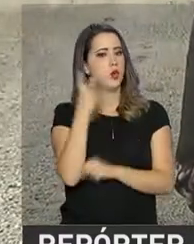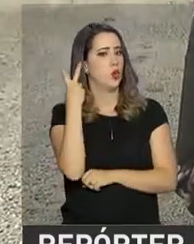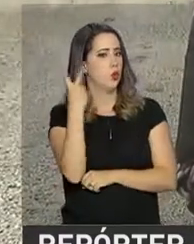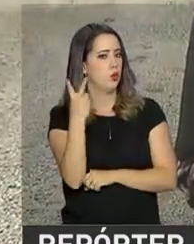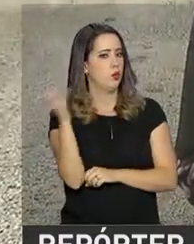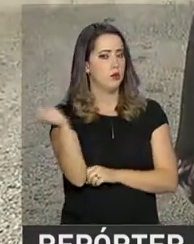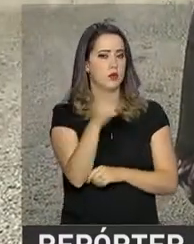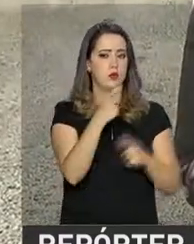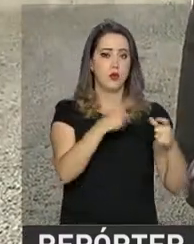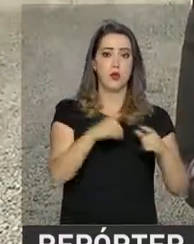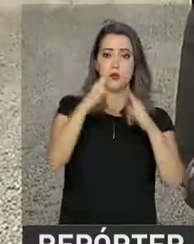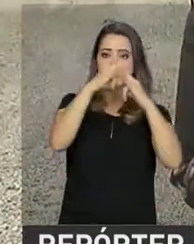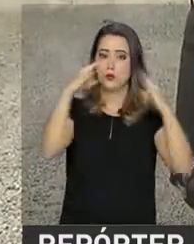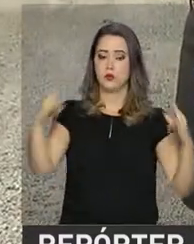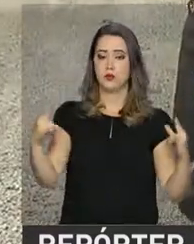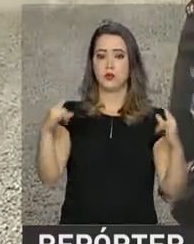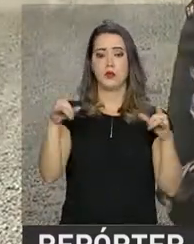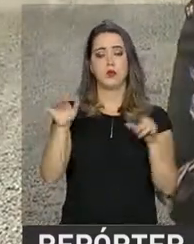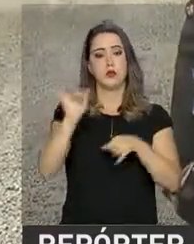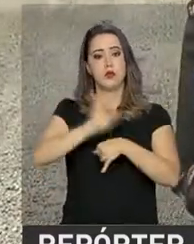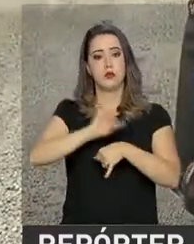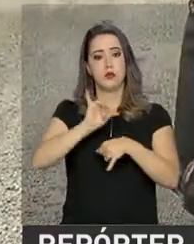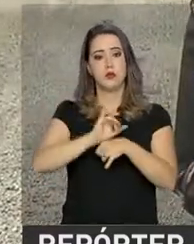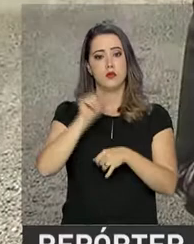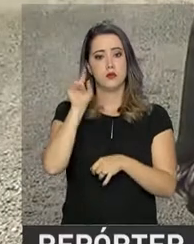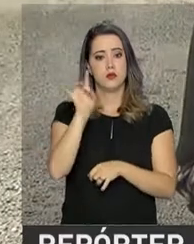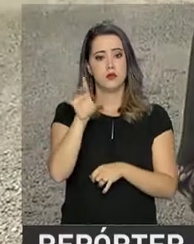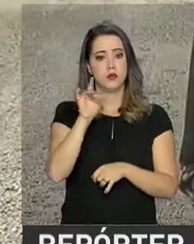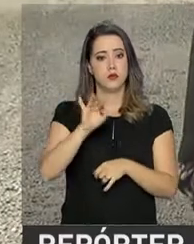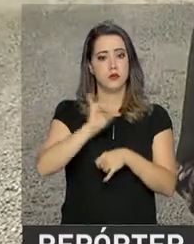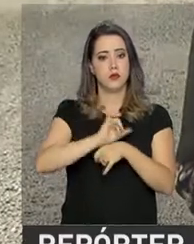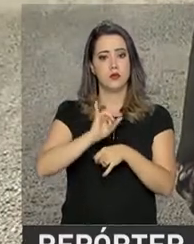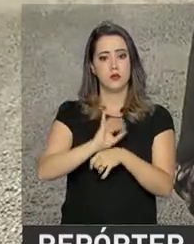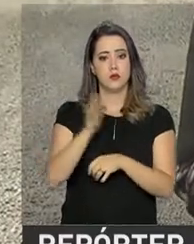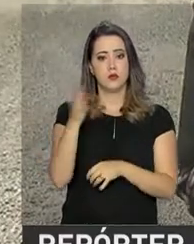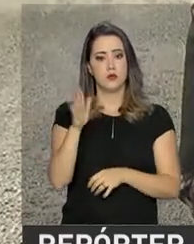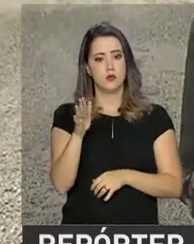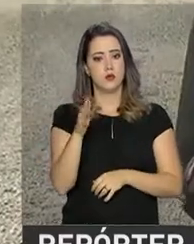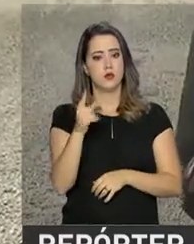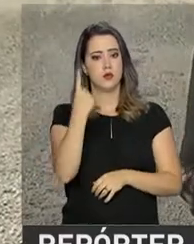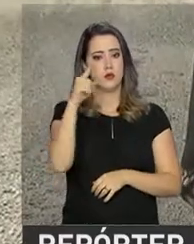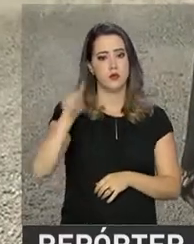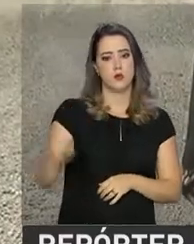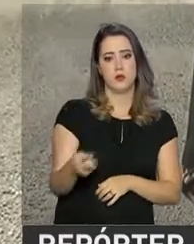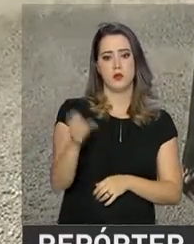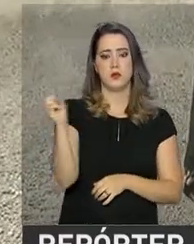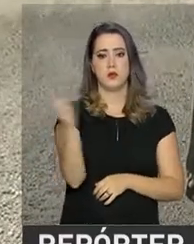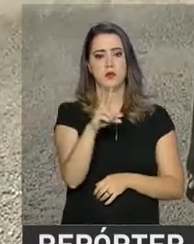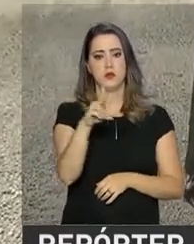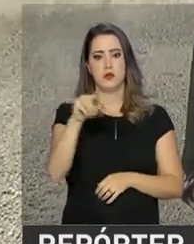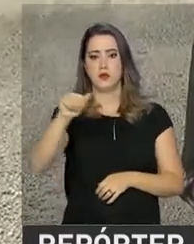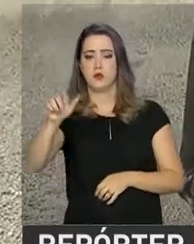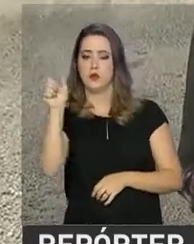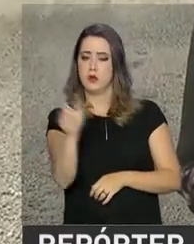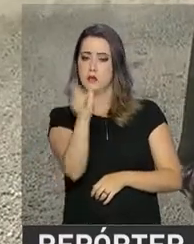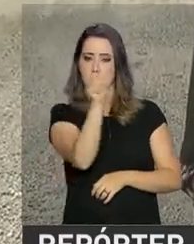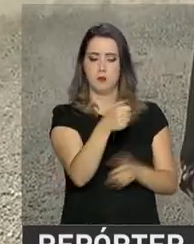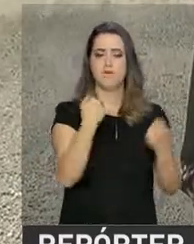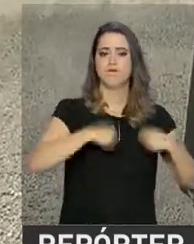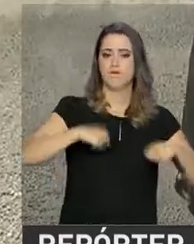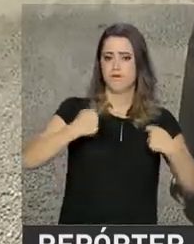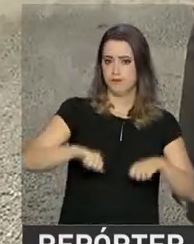abrigos aqui em boa vista só na capital serão cerca de mil novas vagas para os imigrantes